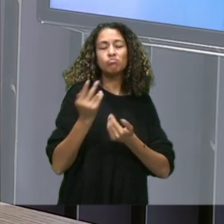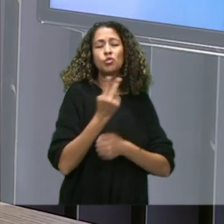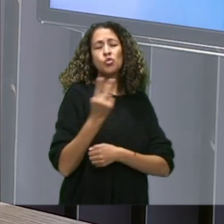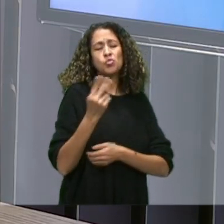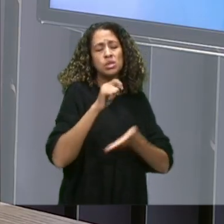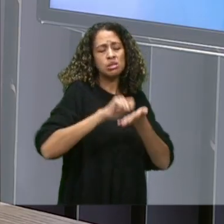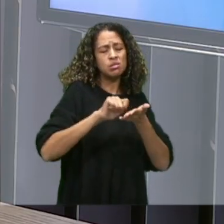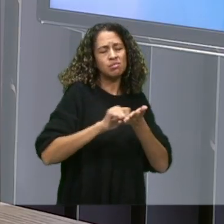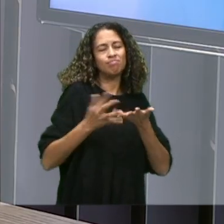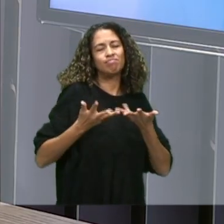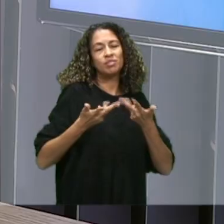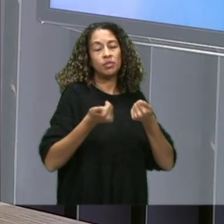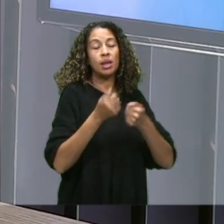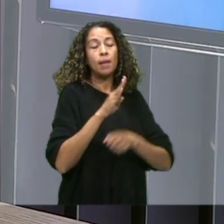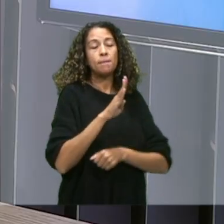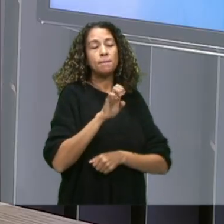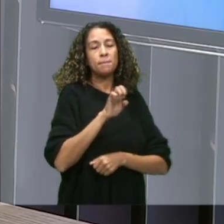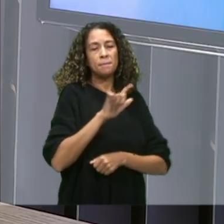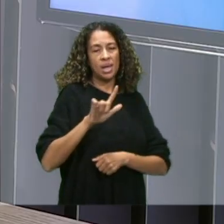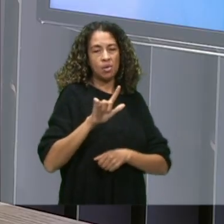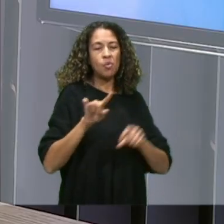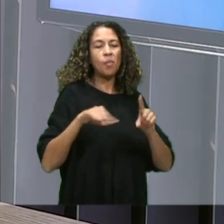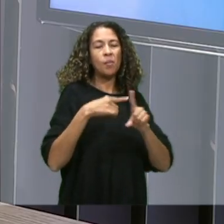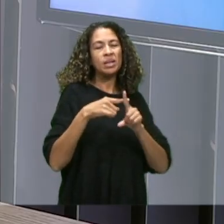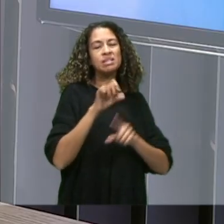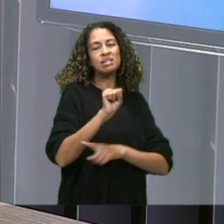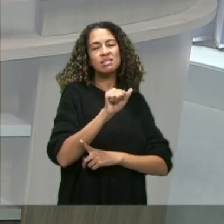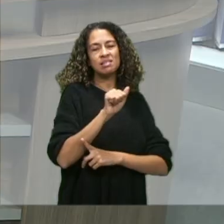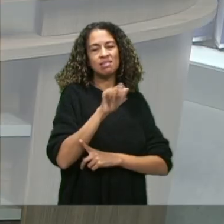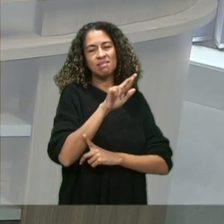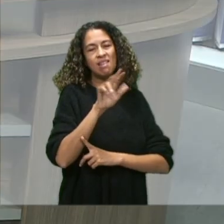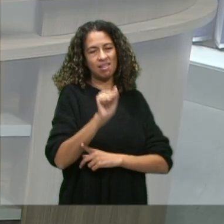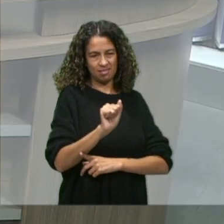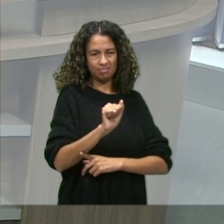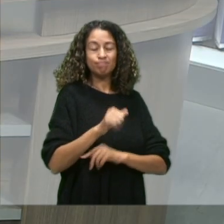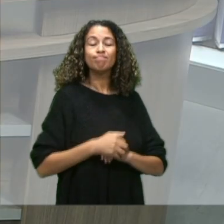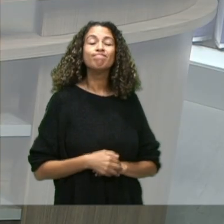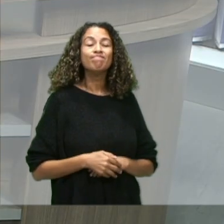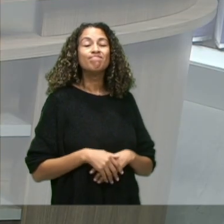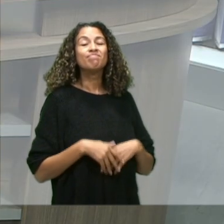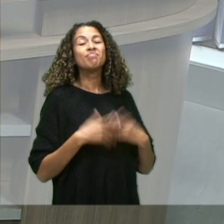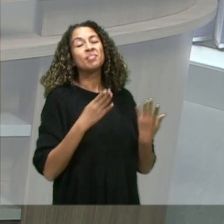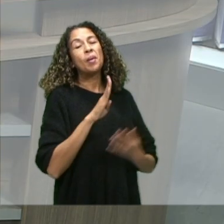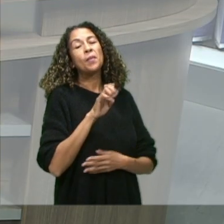maravilhosas, a Bel Bandeira e a Sara Gabriela Fael.